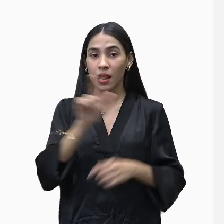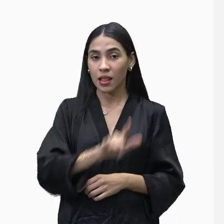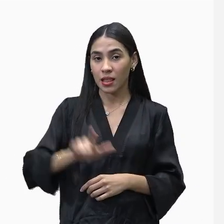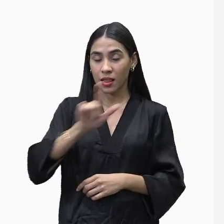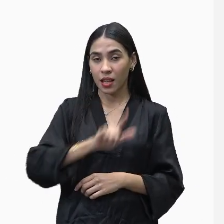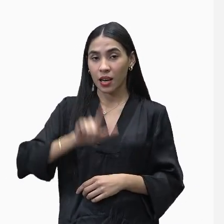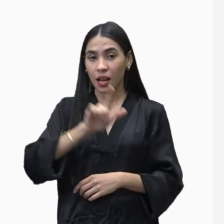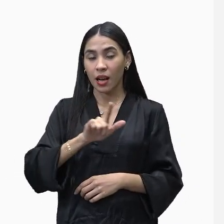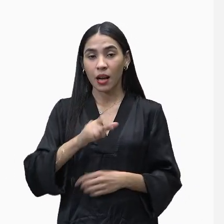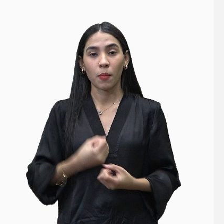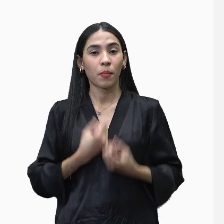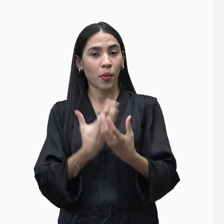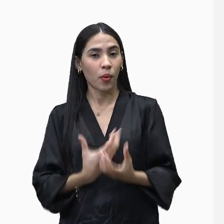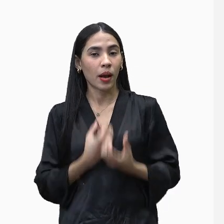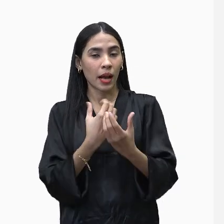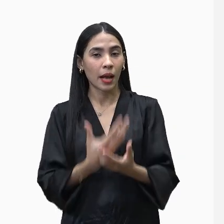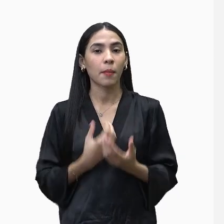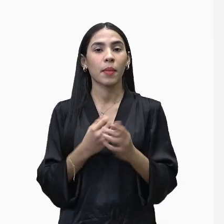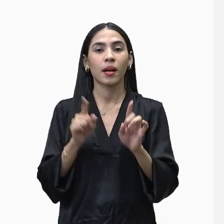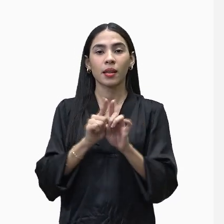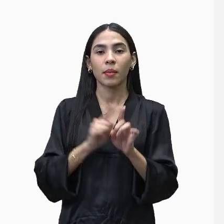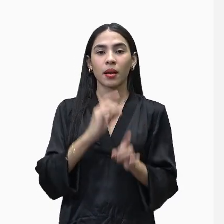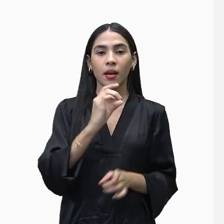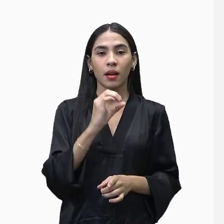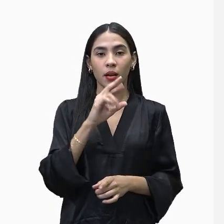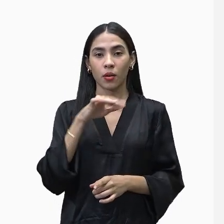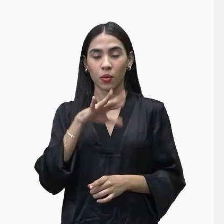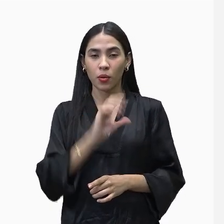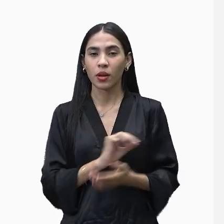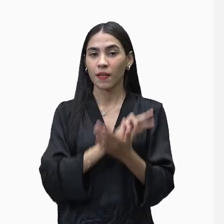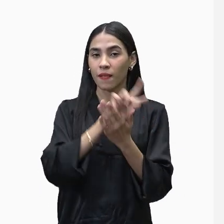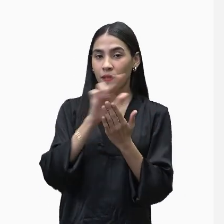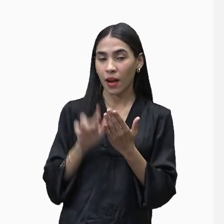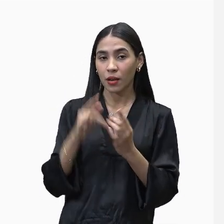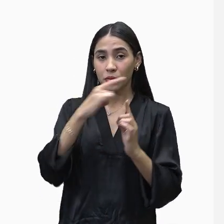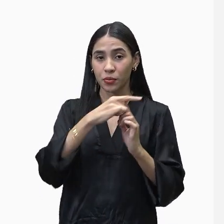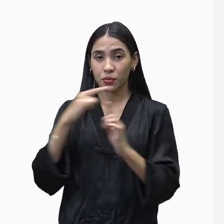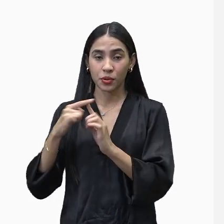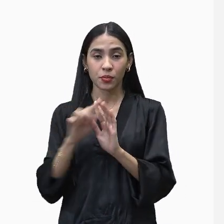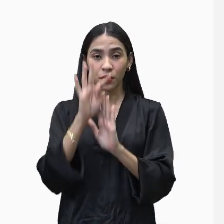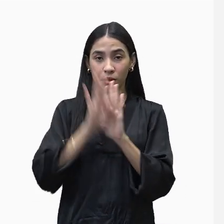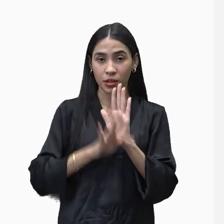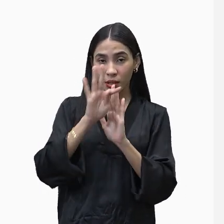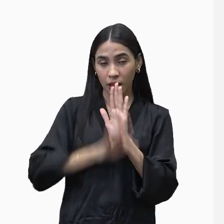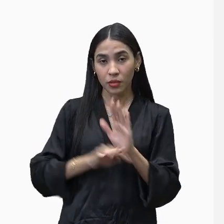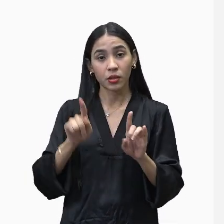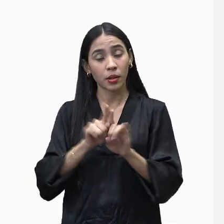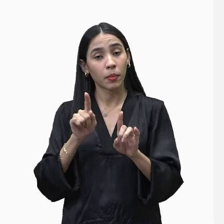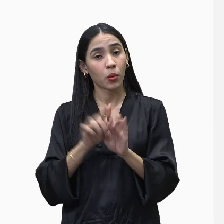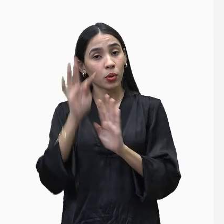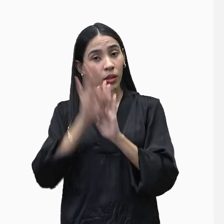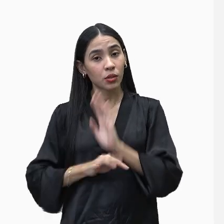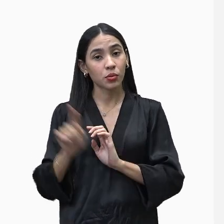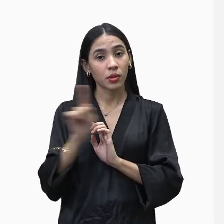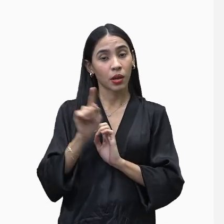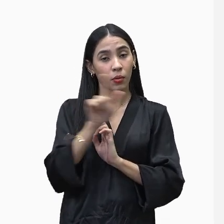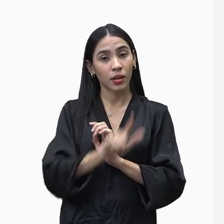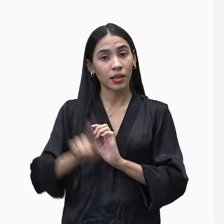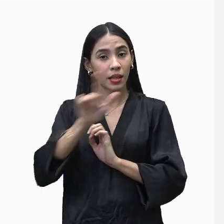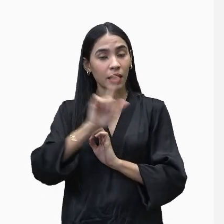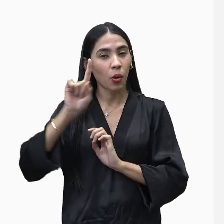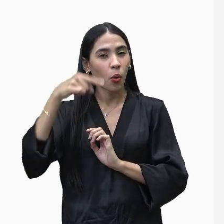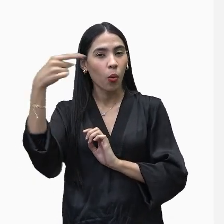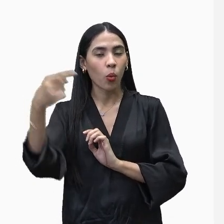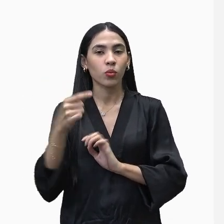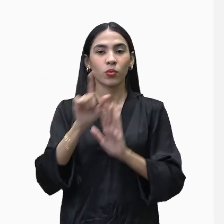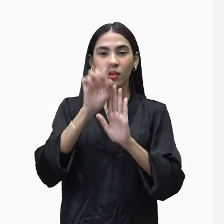certo? Poemas, crônicas, entre outros textos. E o texto não literário, exatamente aqueles outros textos